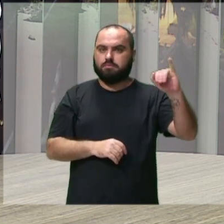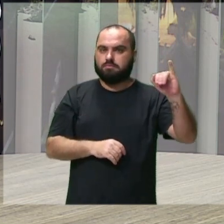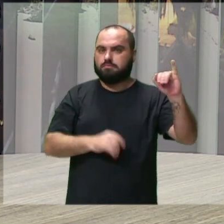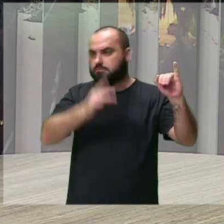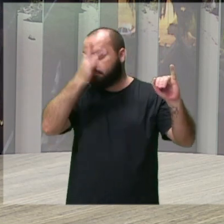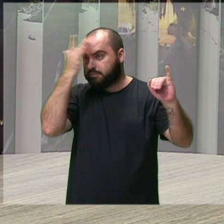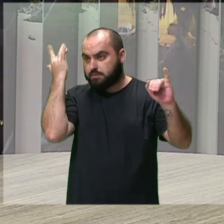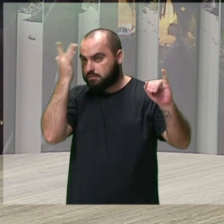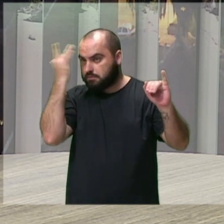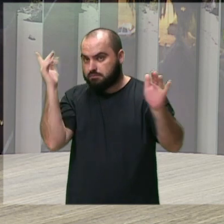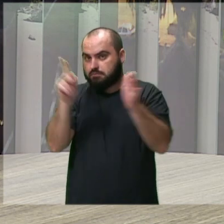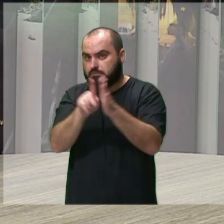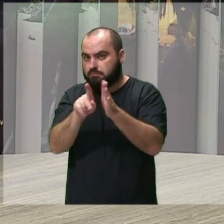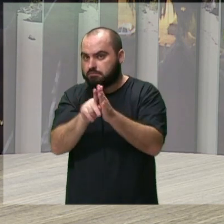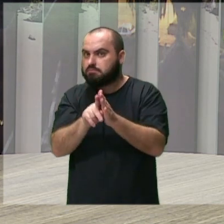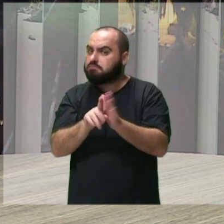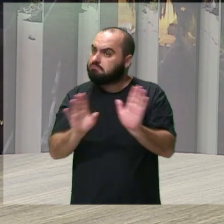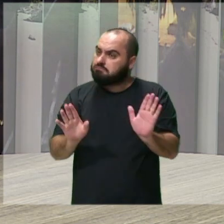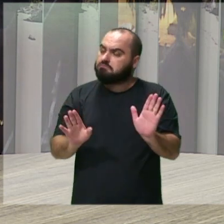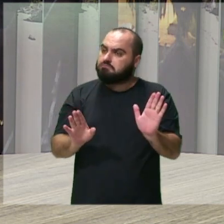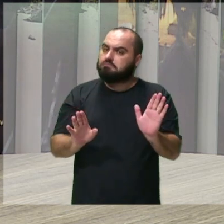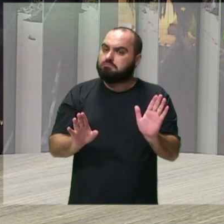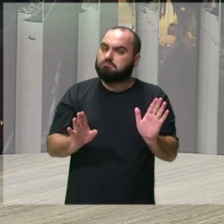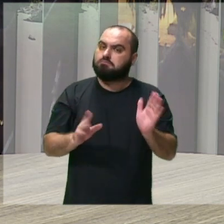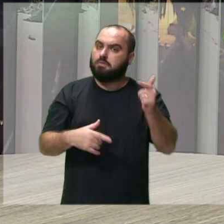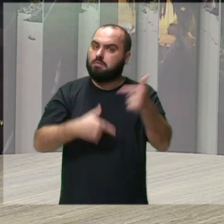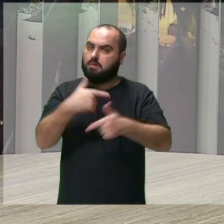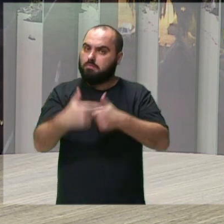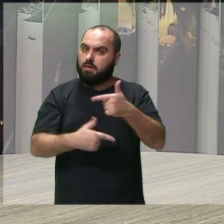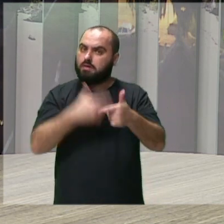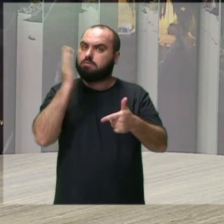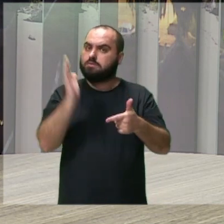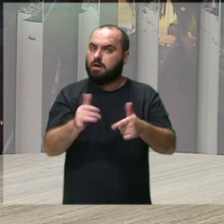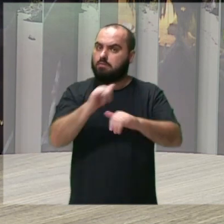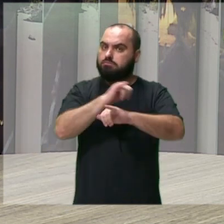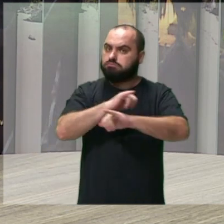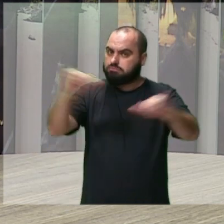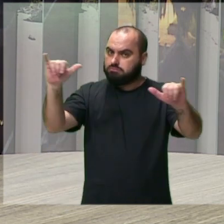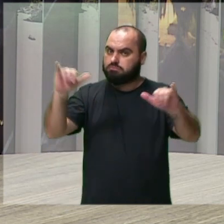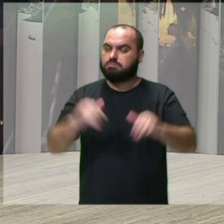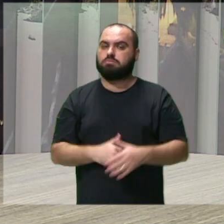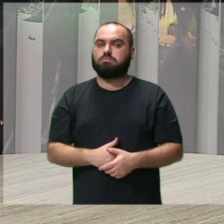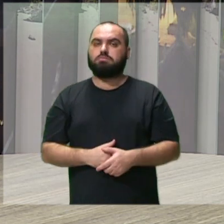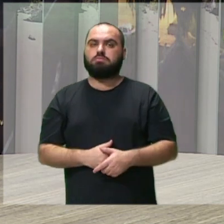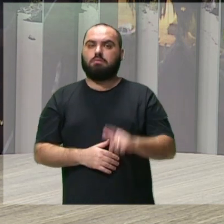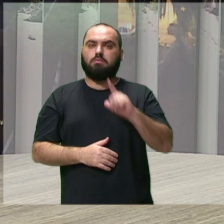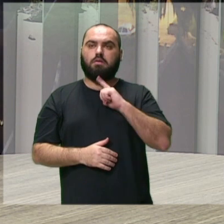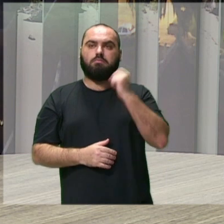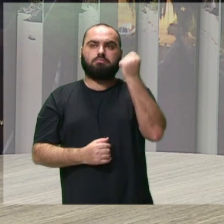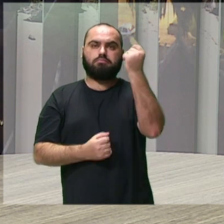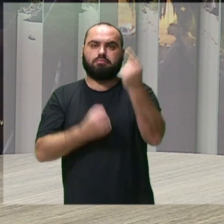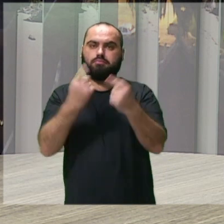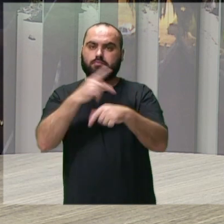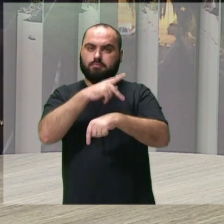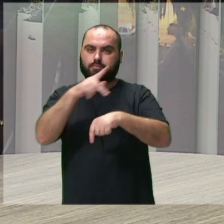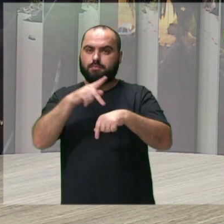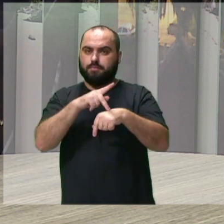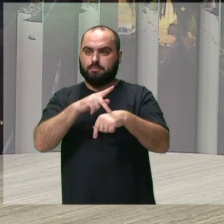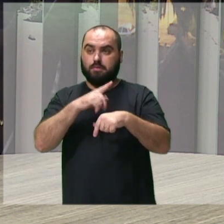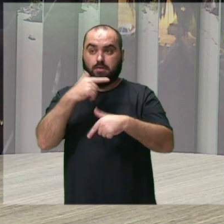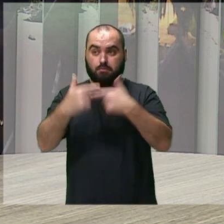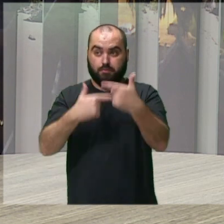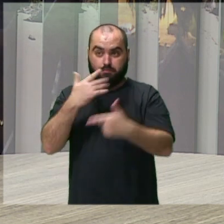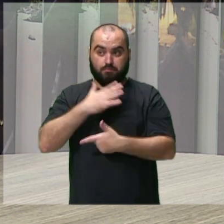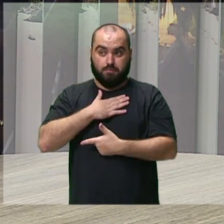competidores, ou seja, de uma certa forma, o trabalho já foi exportado. A gente citou alguns países que alguns trabalhos meus